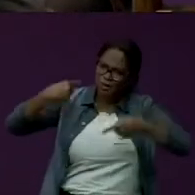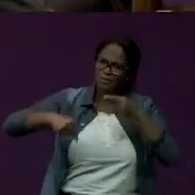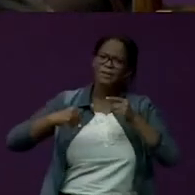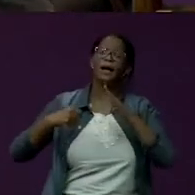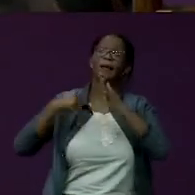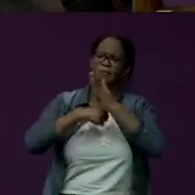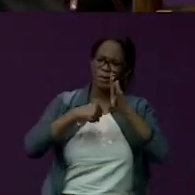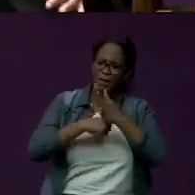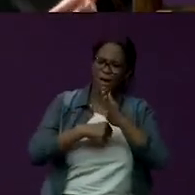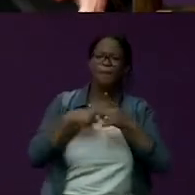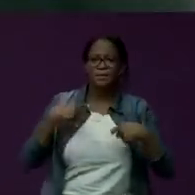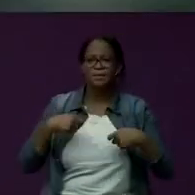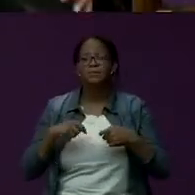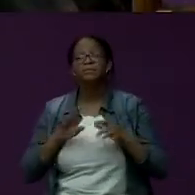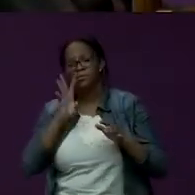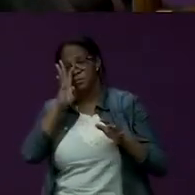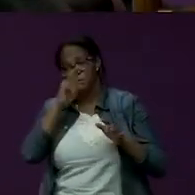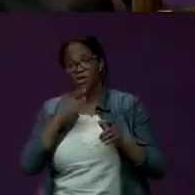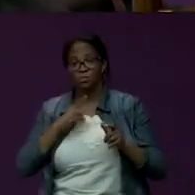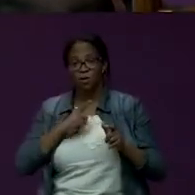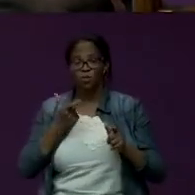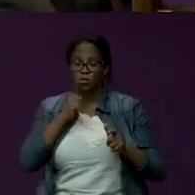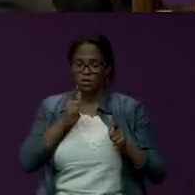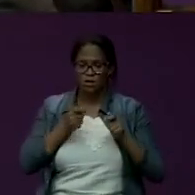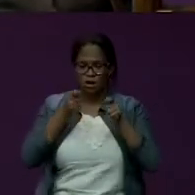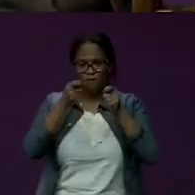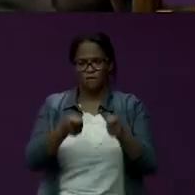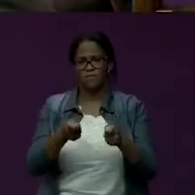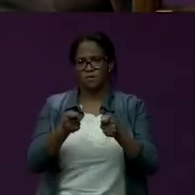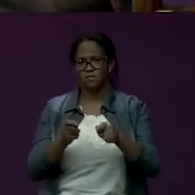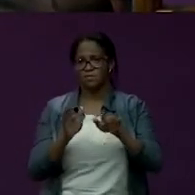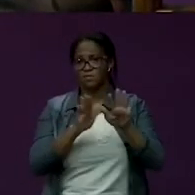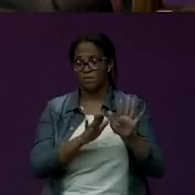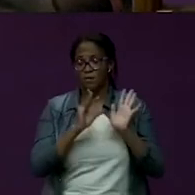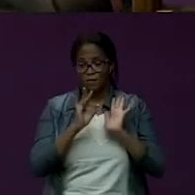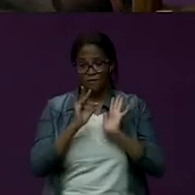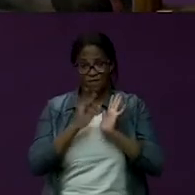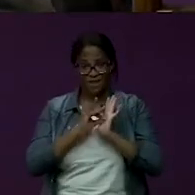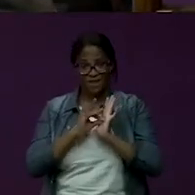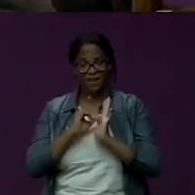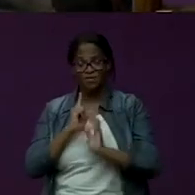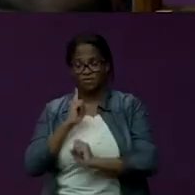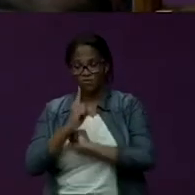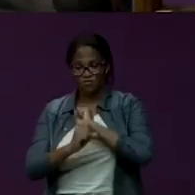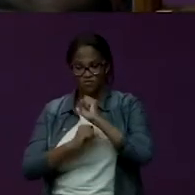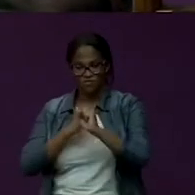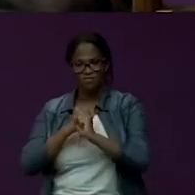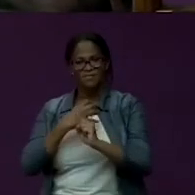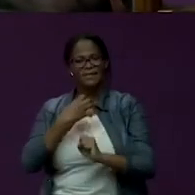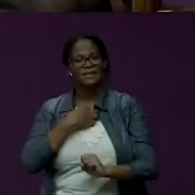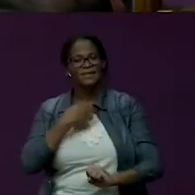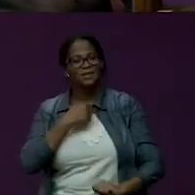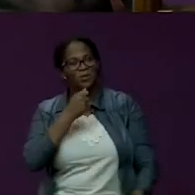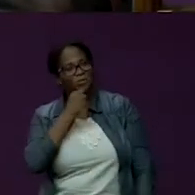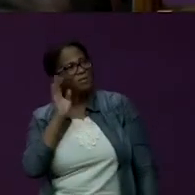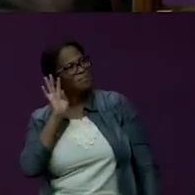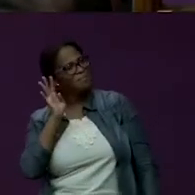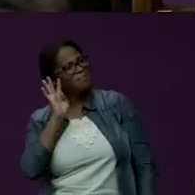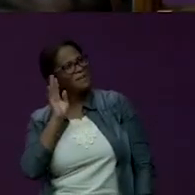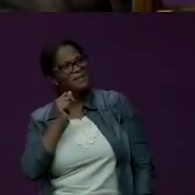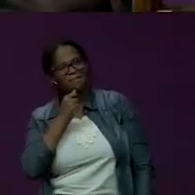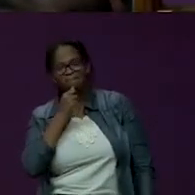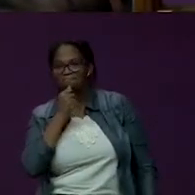brigar, mas para ter afirmações, né? Então, de fato, acho que foi um ano, eu nem parei para pensar